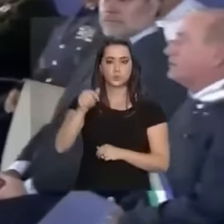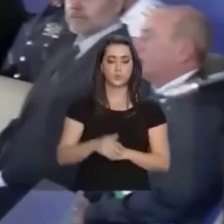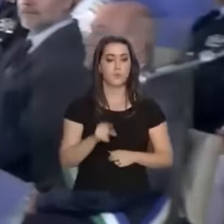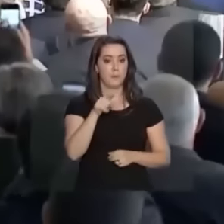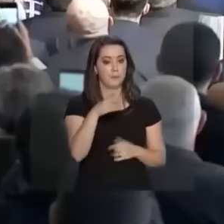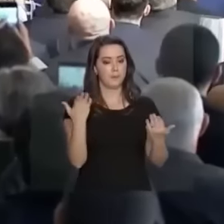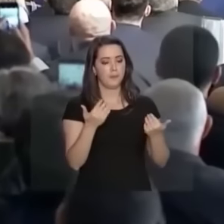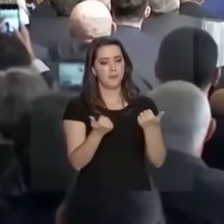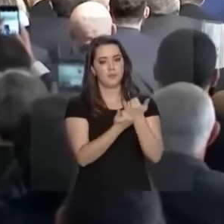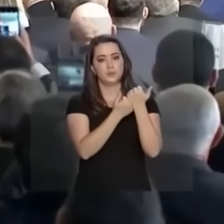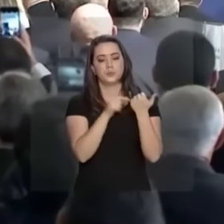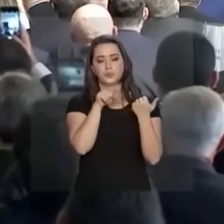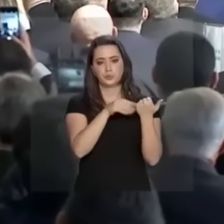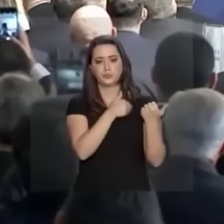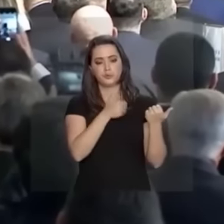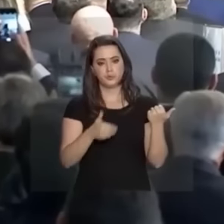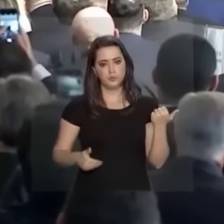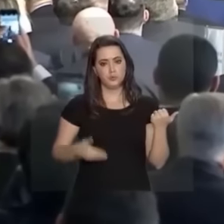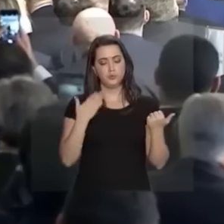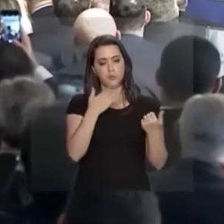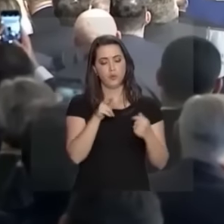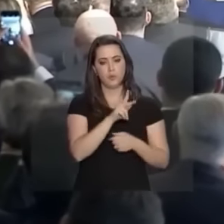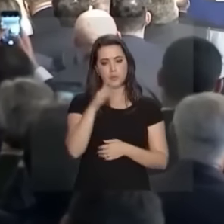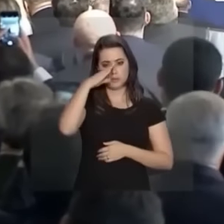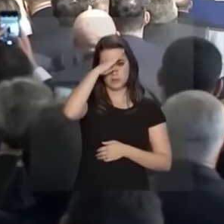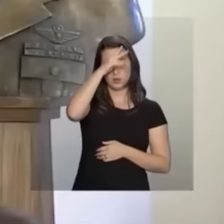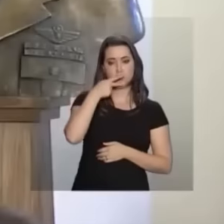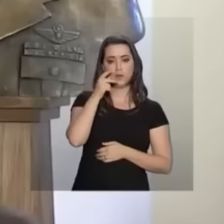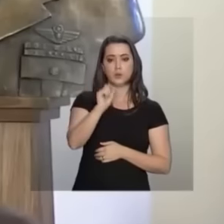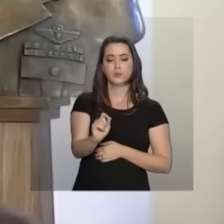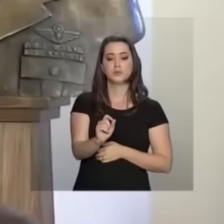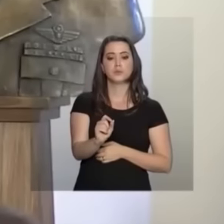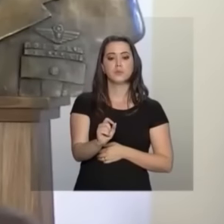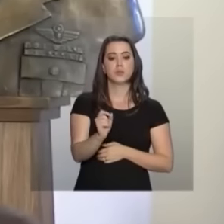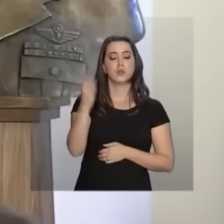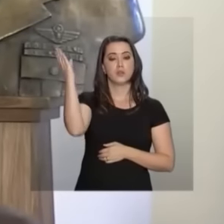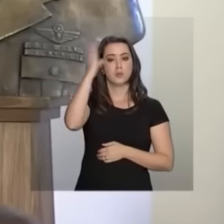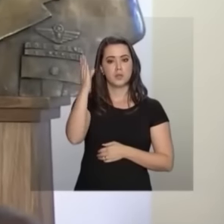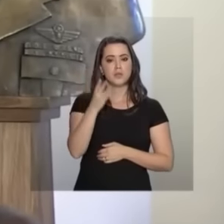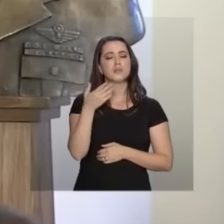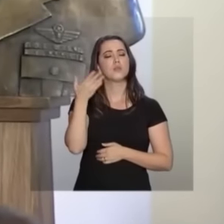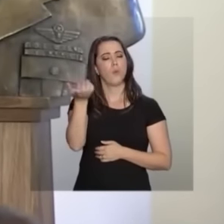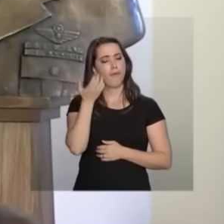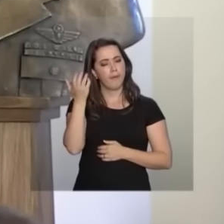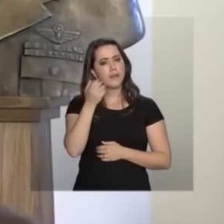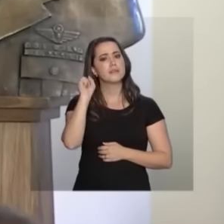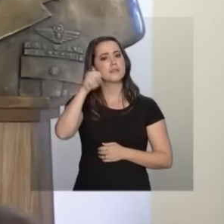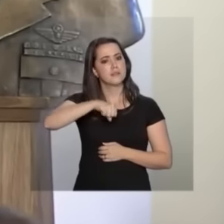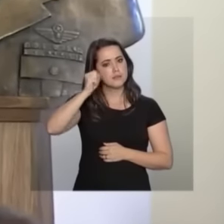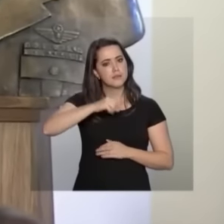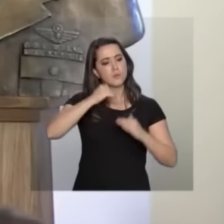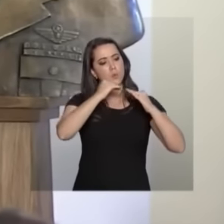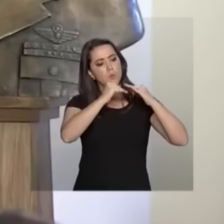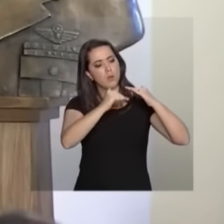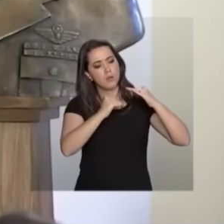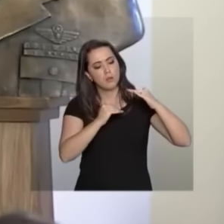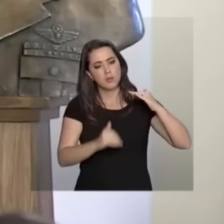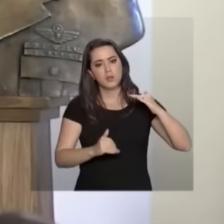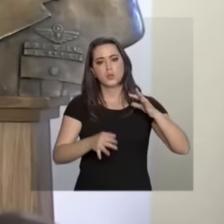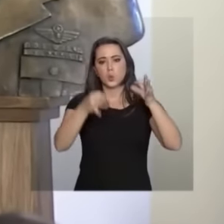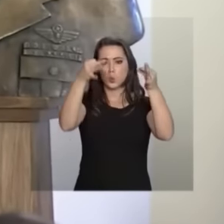bolsonaro e todos os seus auxiliares né são vários aí eh envolvidos basicamente por